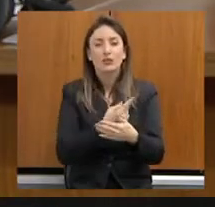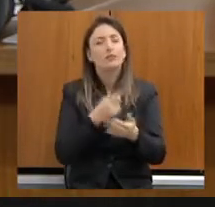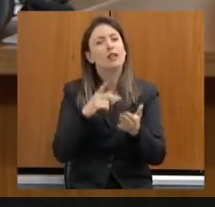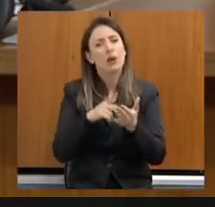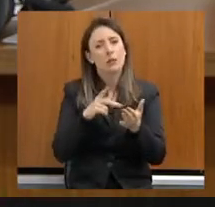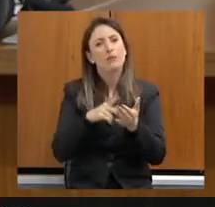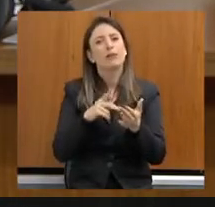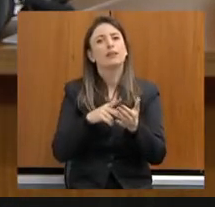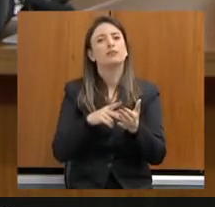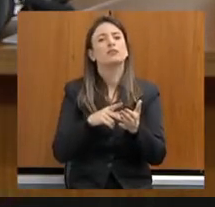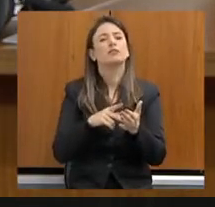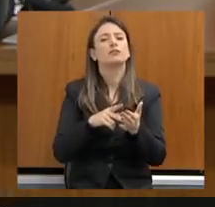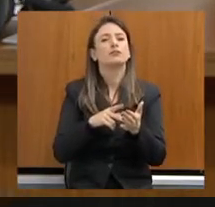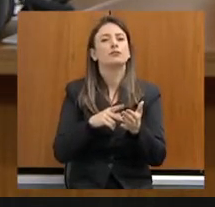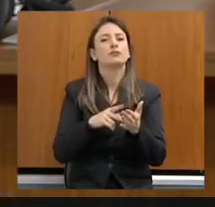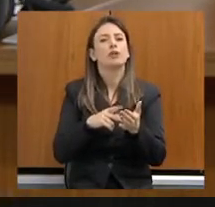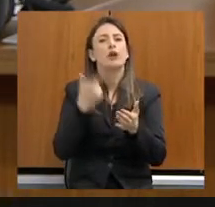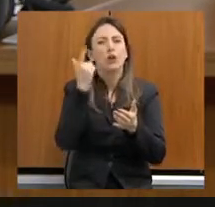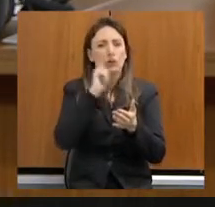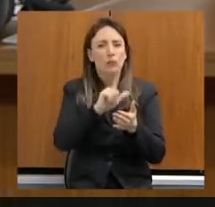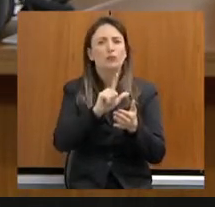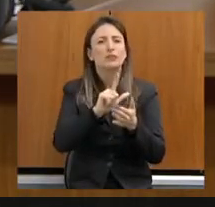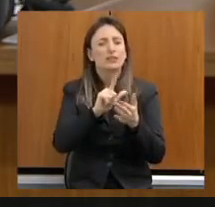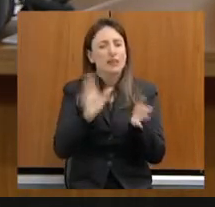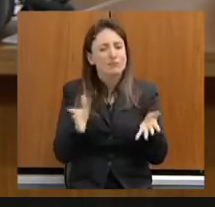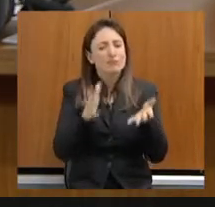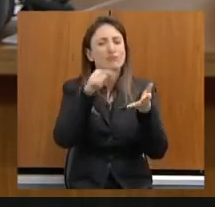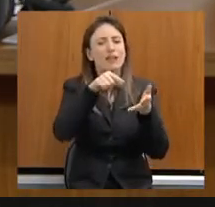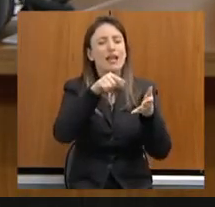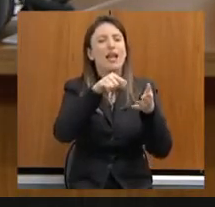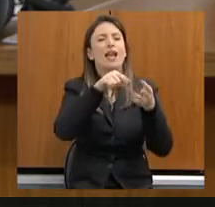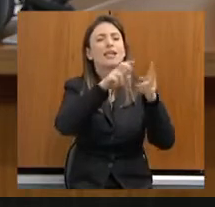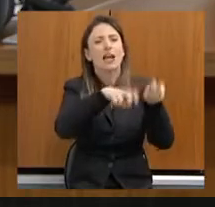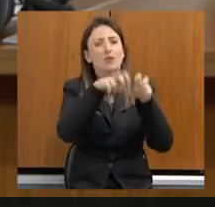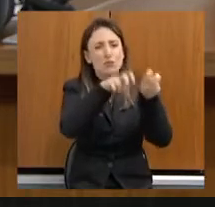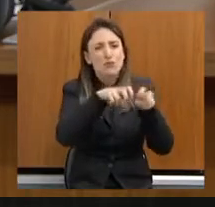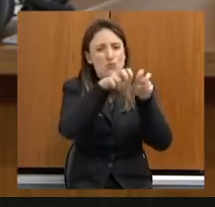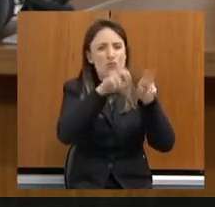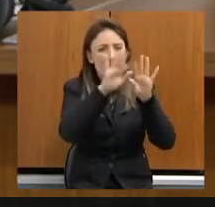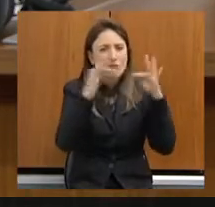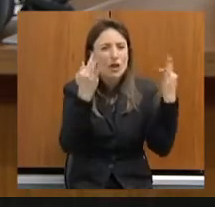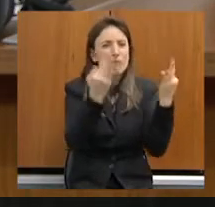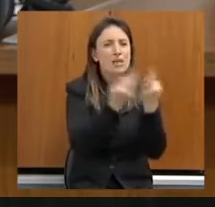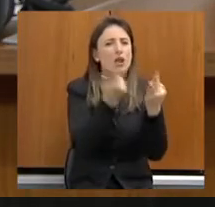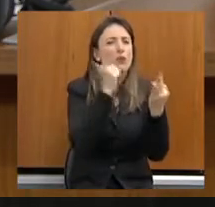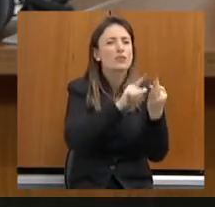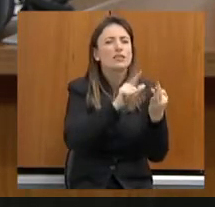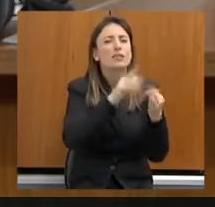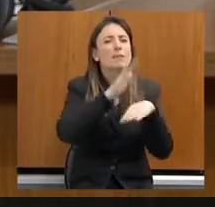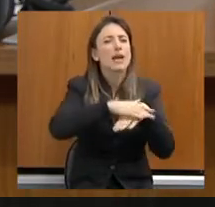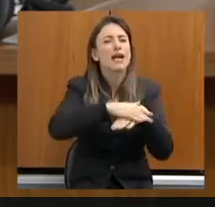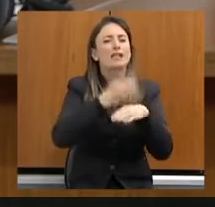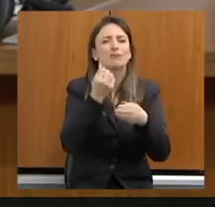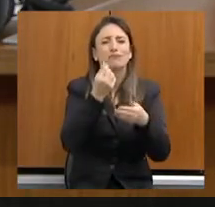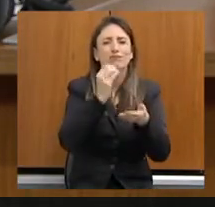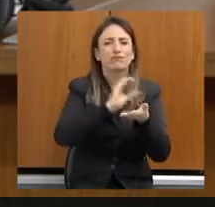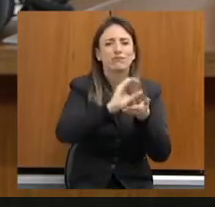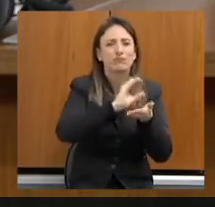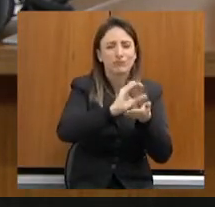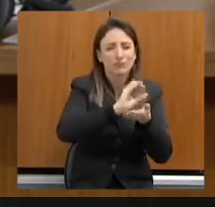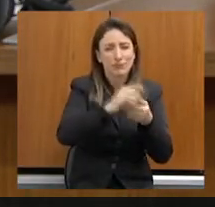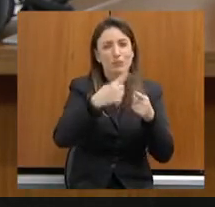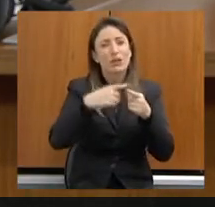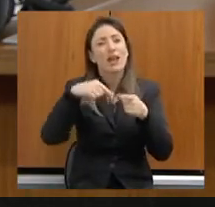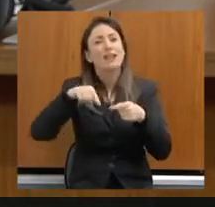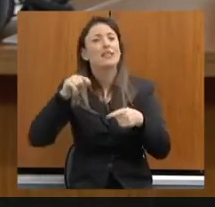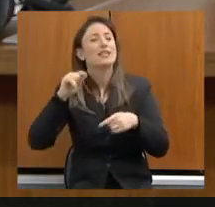trazer uma renda melhor para os nossos agricultores familiares no campo lembrando sempre que Minas Gerais é um estado de